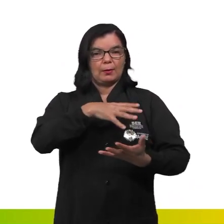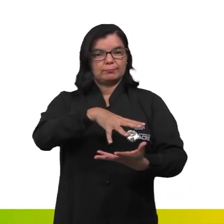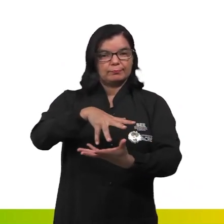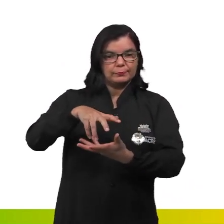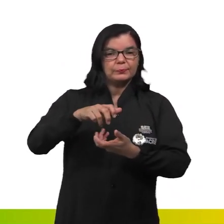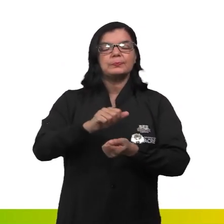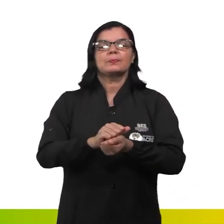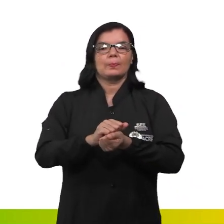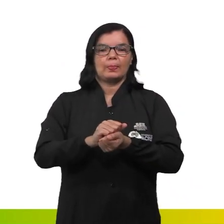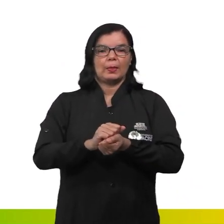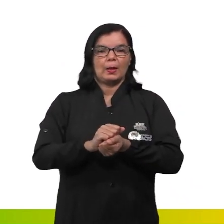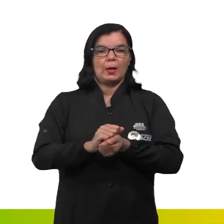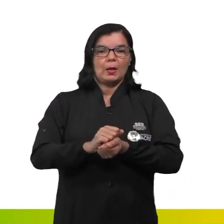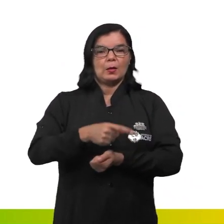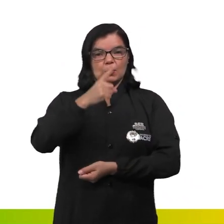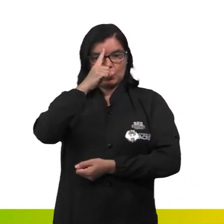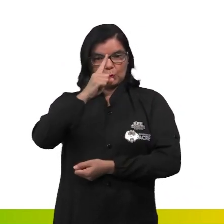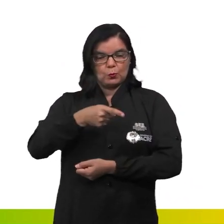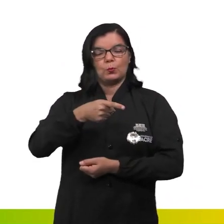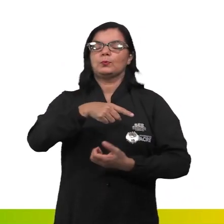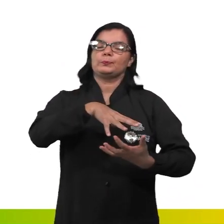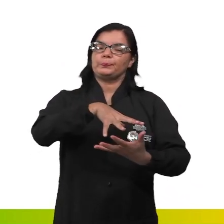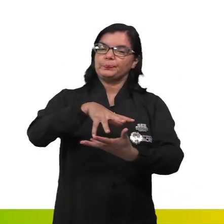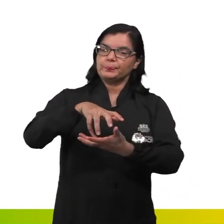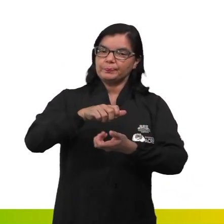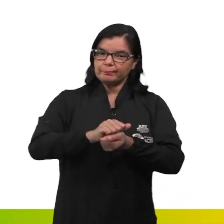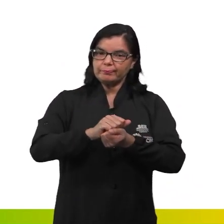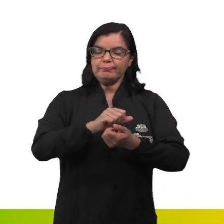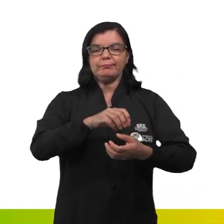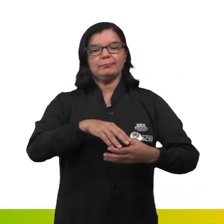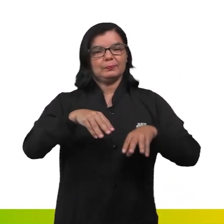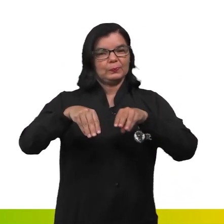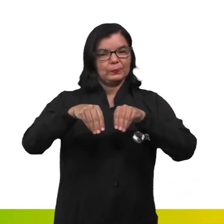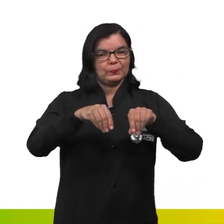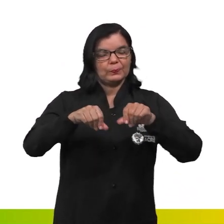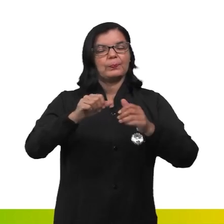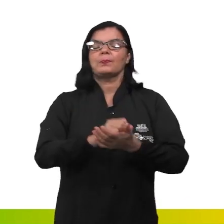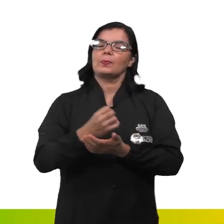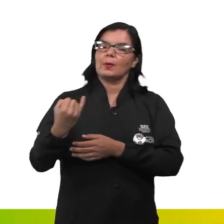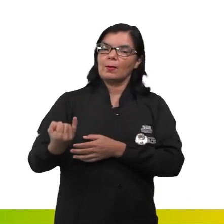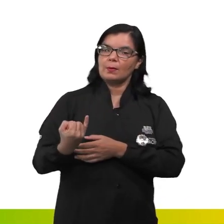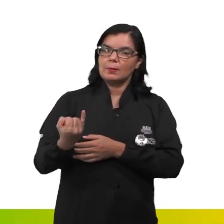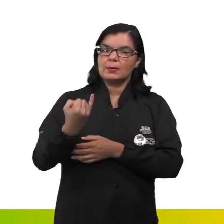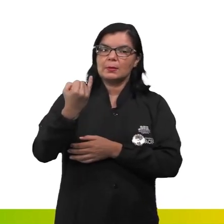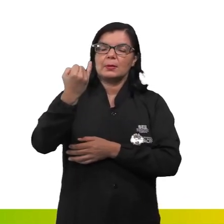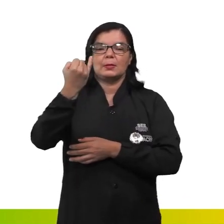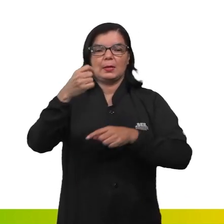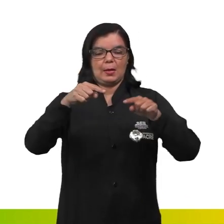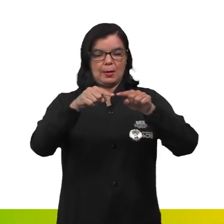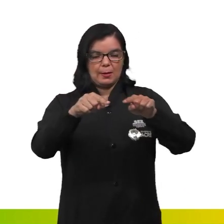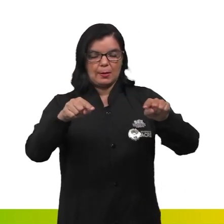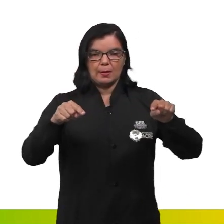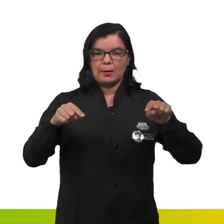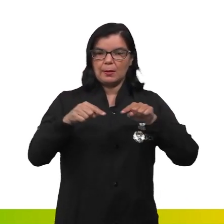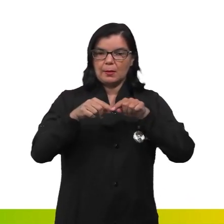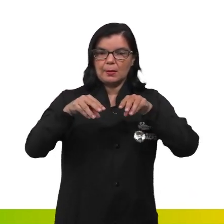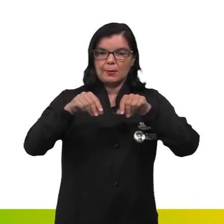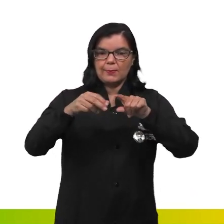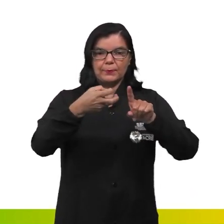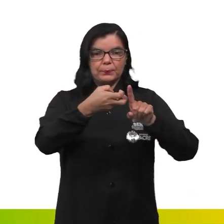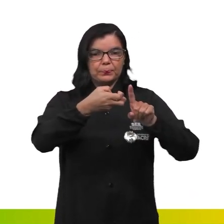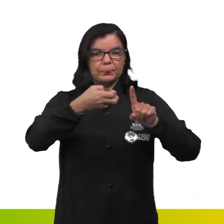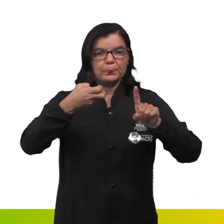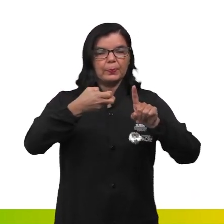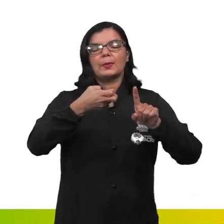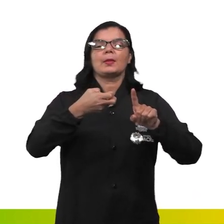e verdadeiros donos dessa terra. Então, pessoal, olha só, a importância da demarcação e das terras indígenas, ela